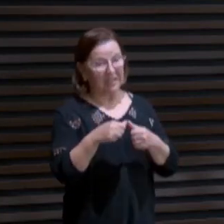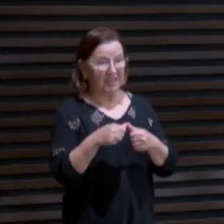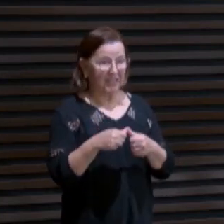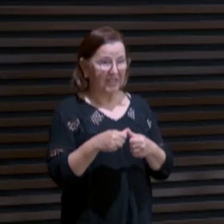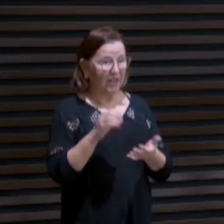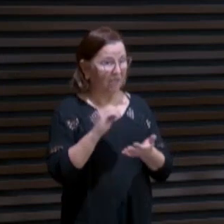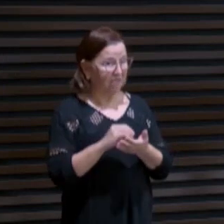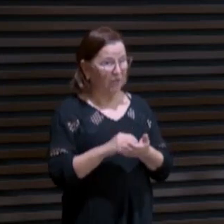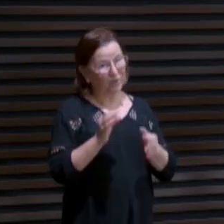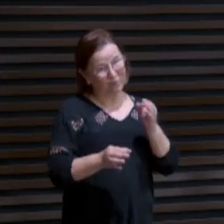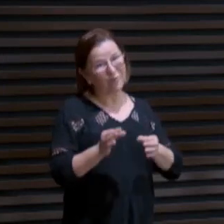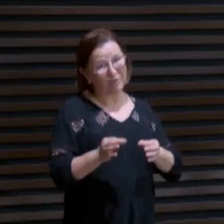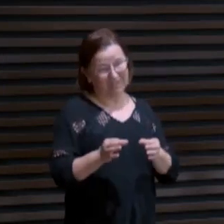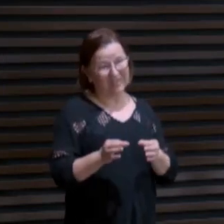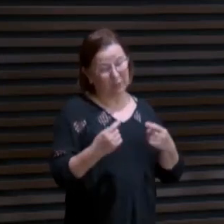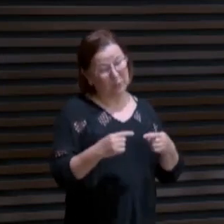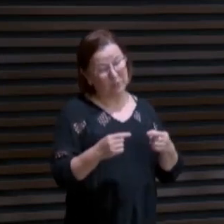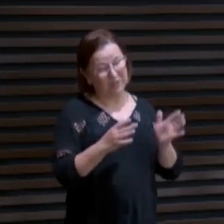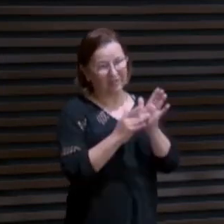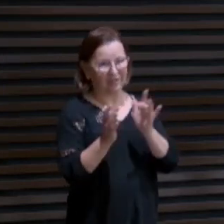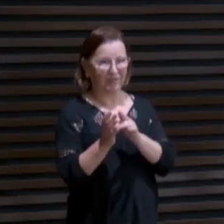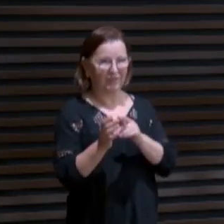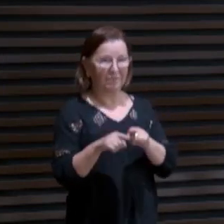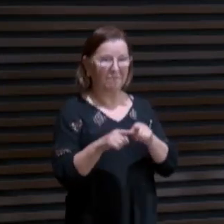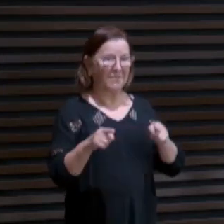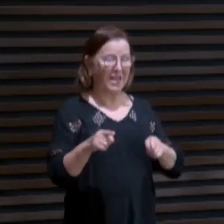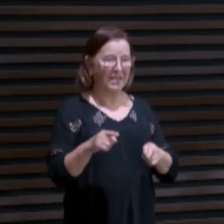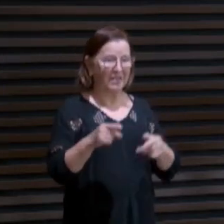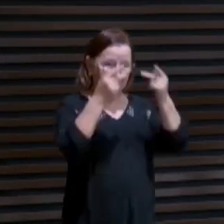contra Jesus. Mas ele não tinha firmeza.